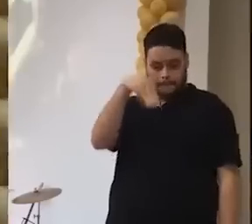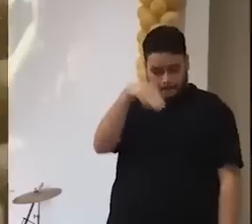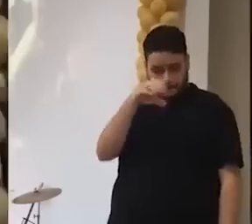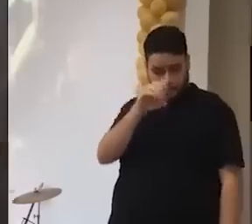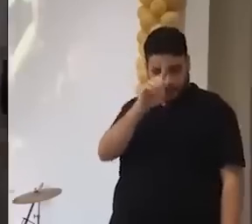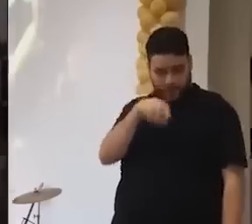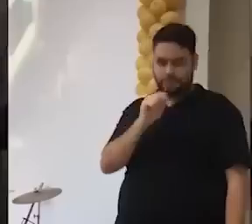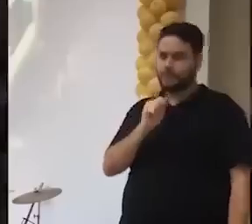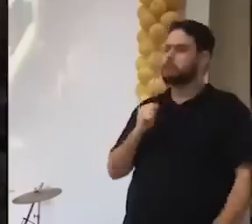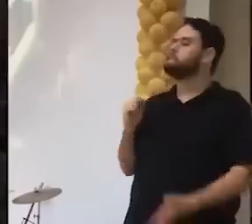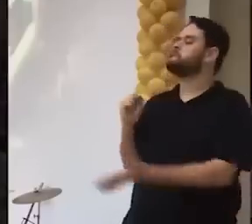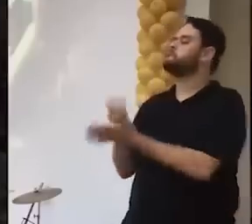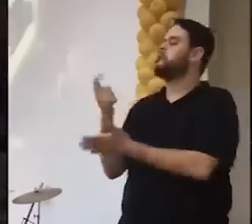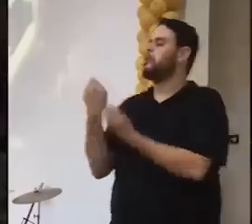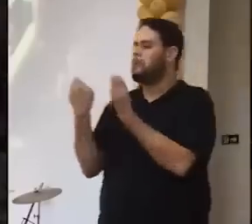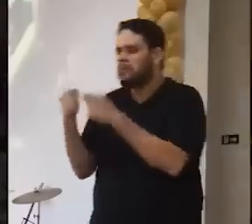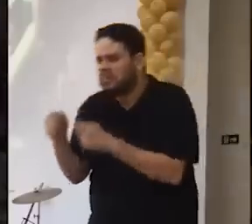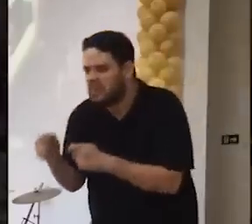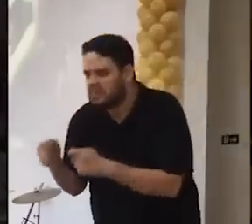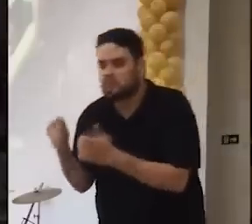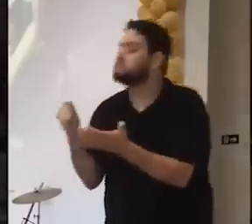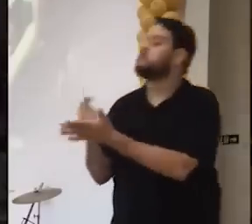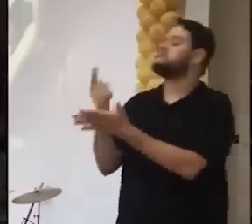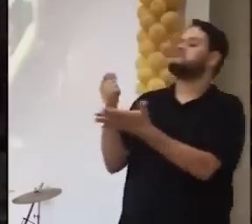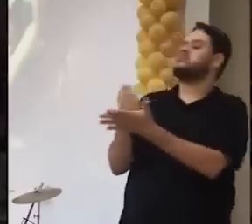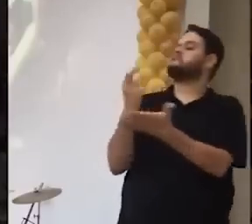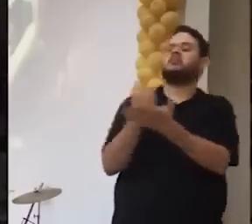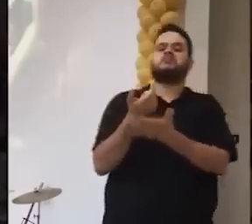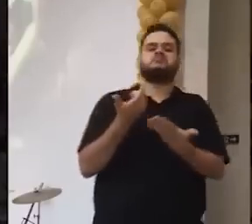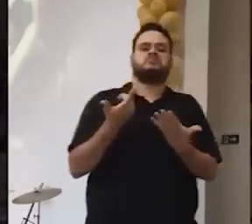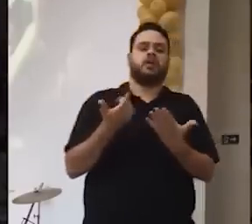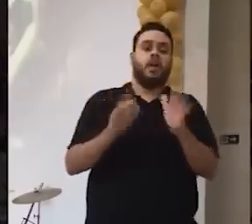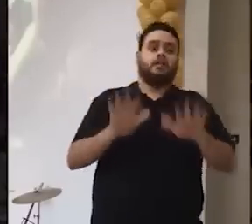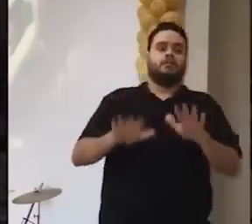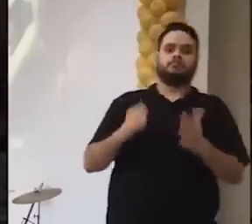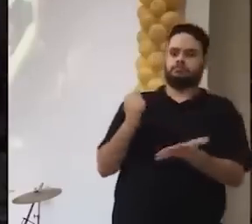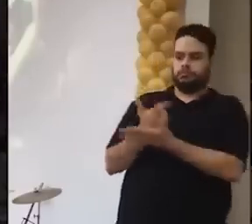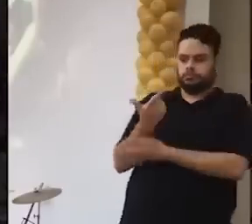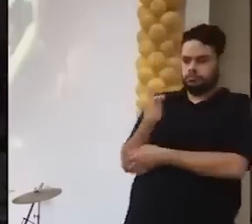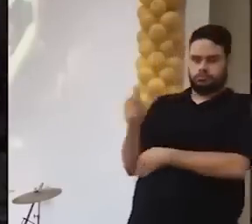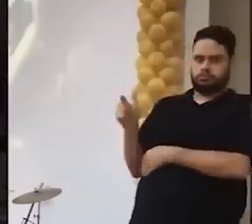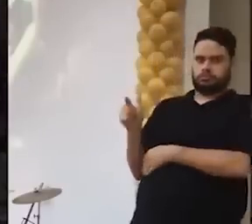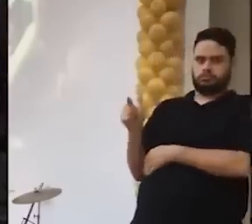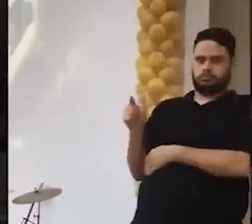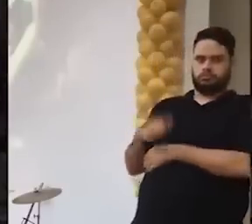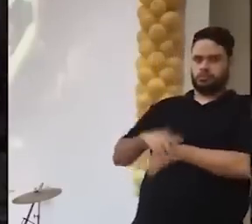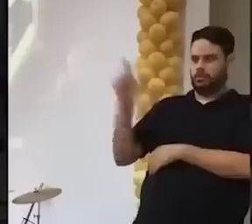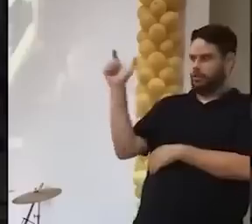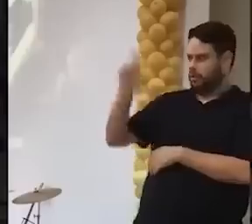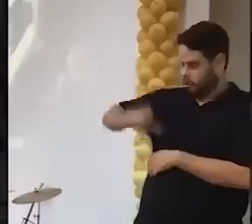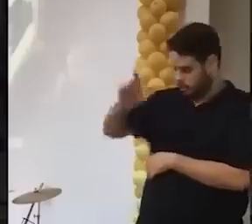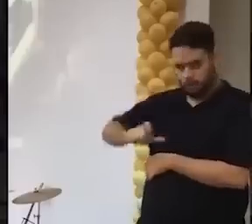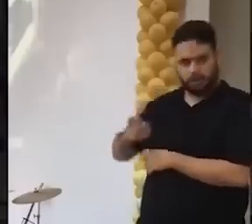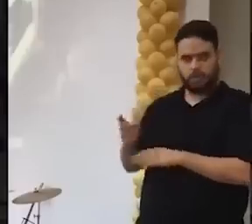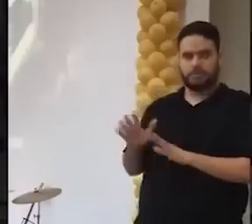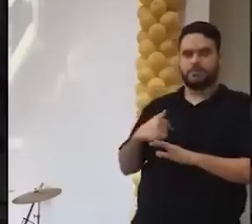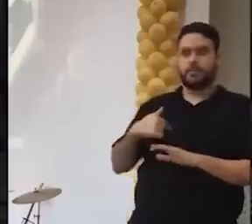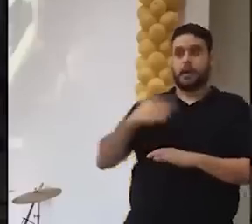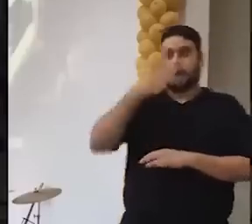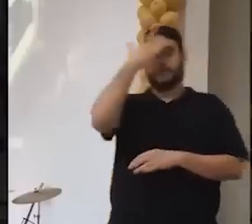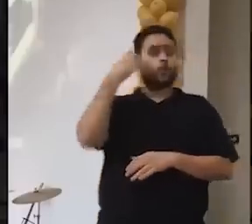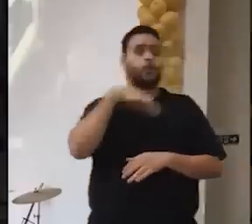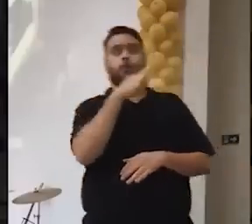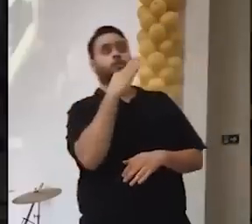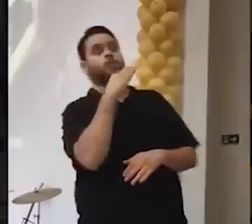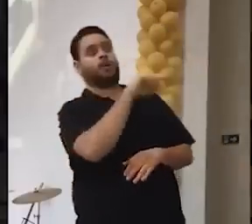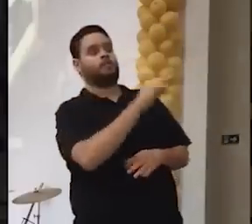precisa. Às vezes com dinheiro que você não tem. Para impressionar as pessoas que você não conhece.